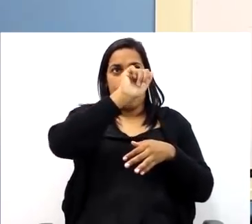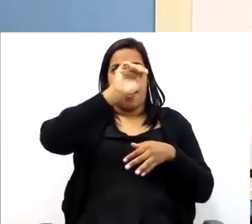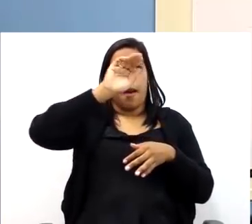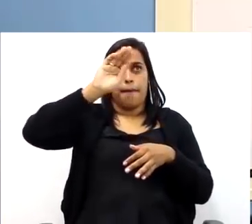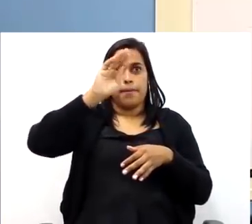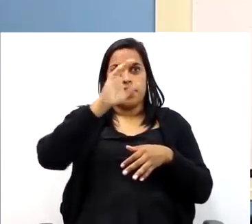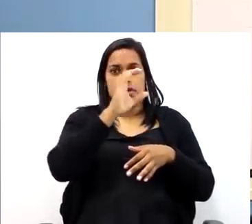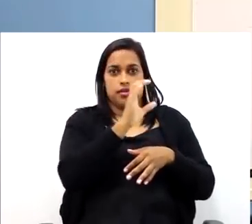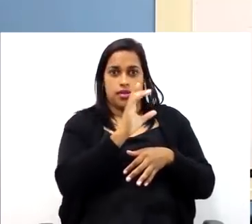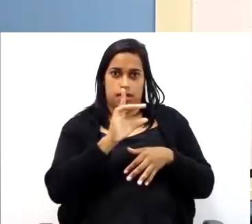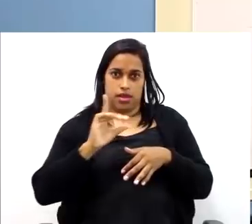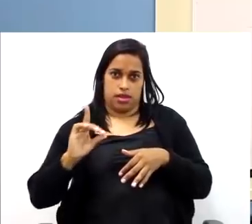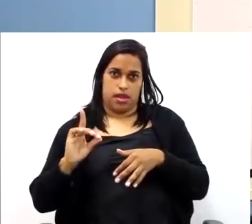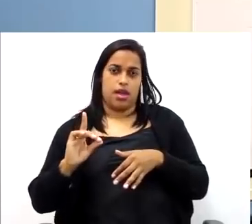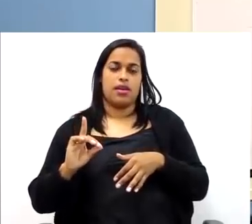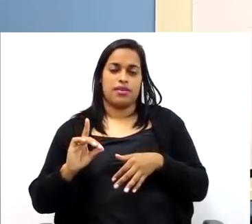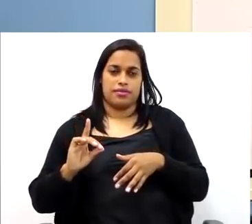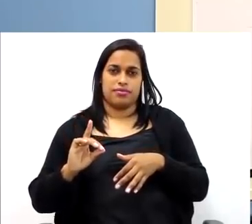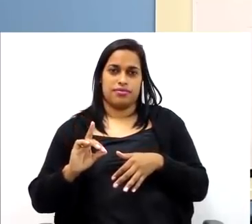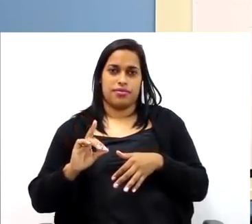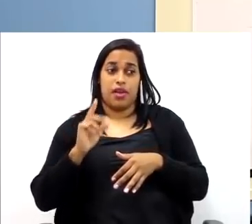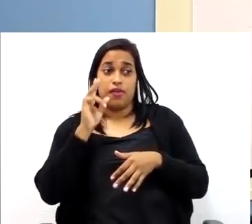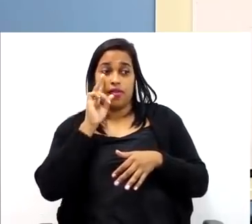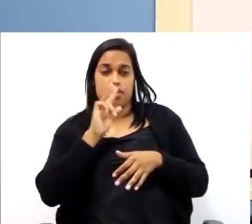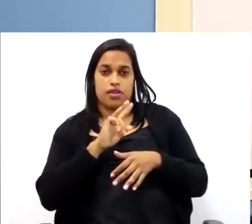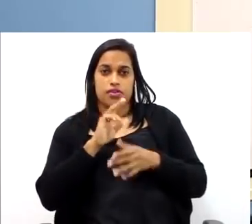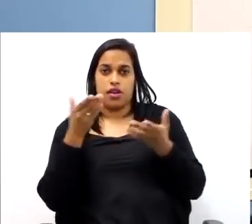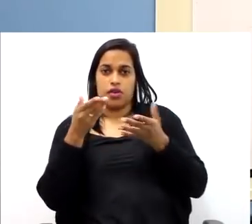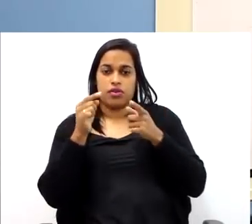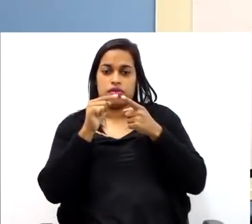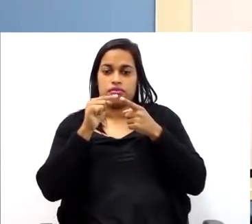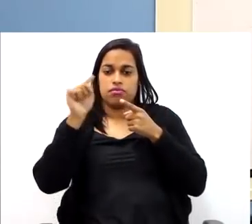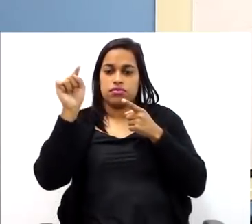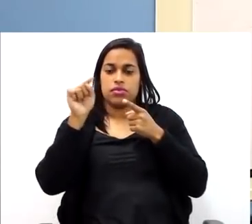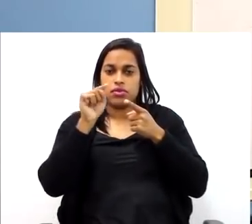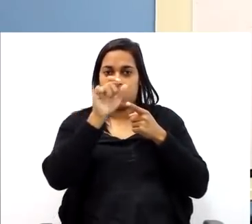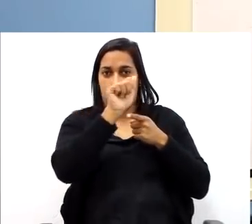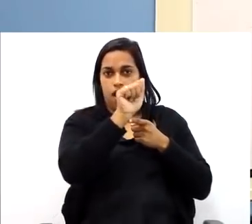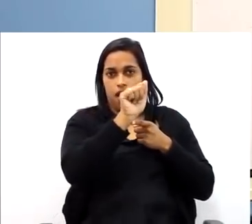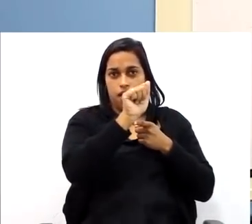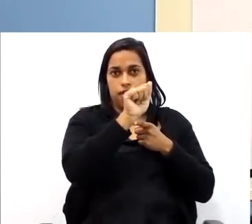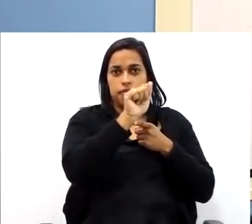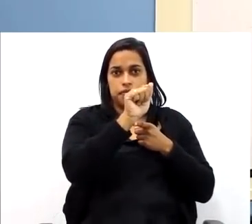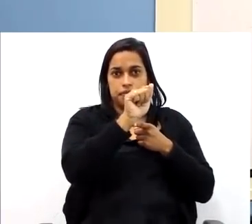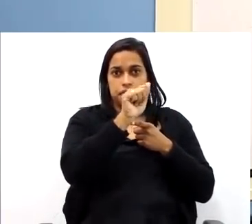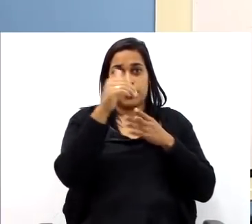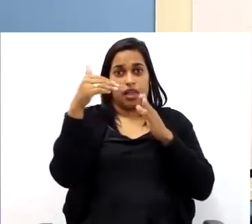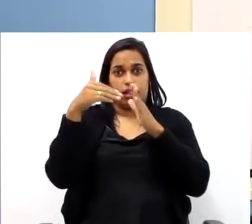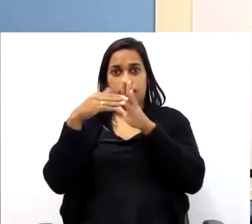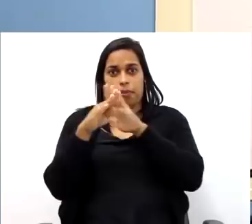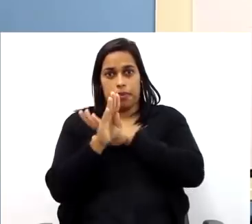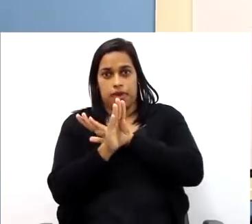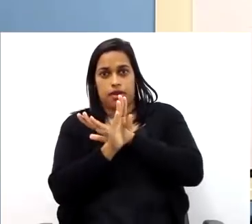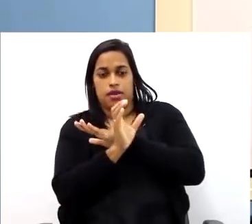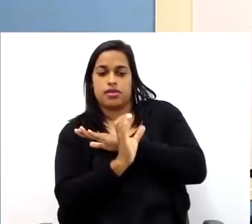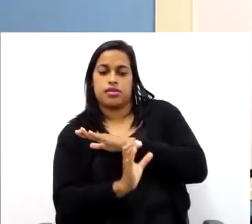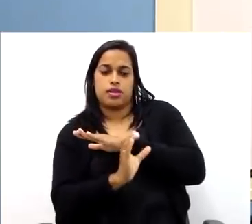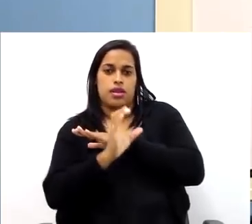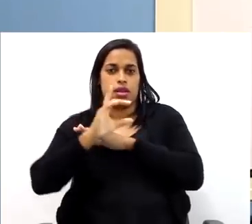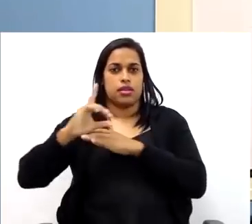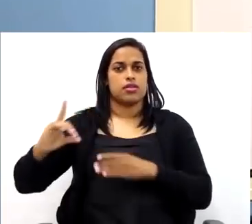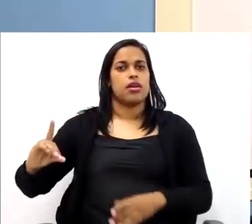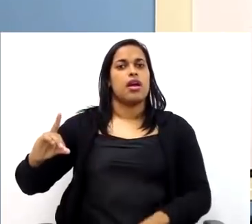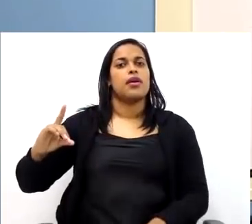ABCD oblíqua. Observe, vamos lá fazer a marcação dos vértices. Vértice A, B,